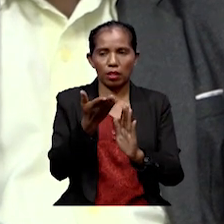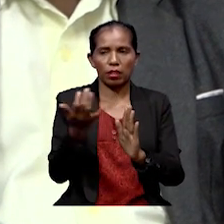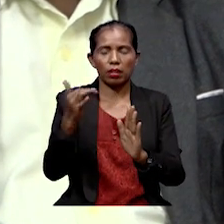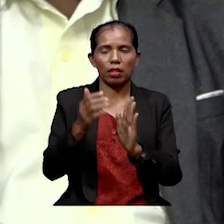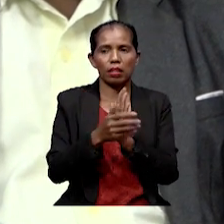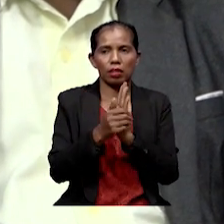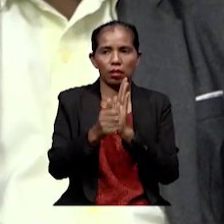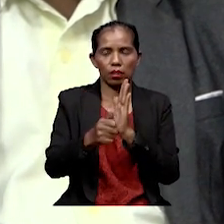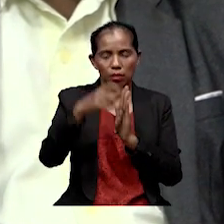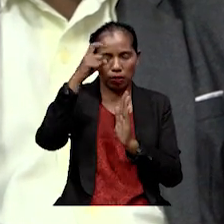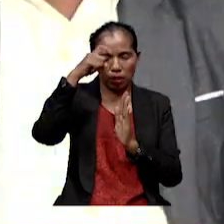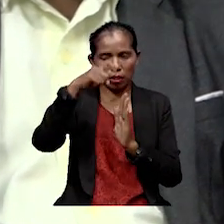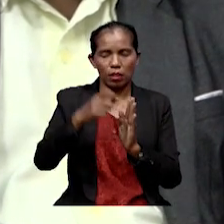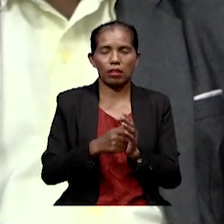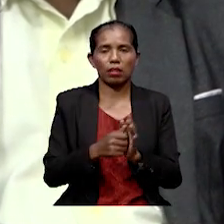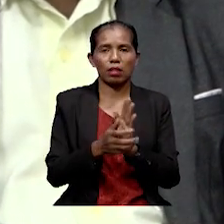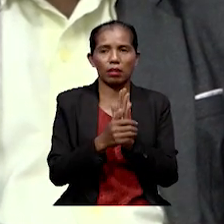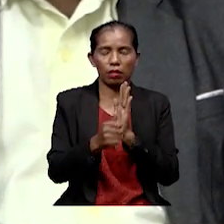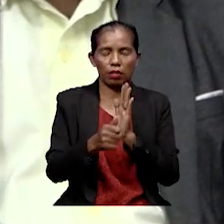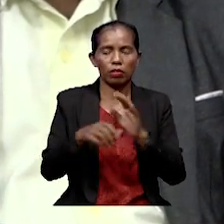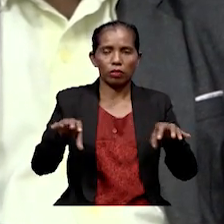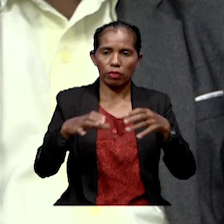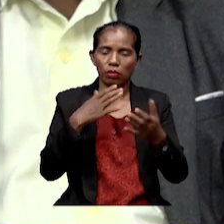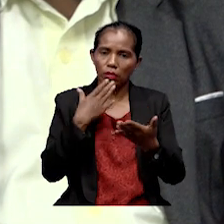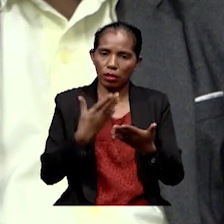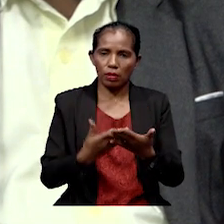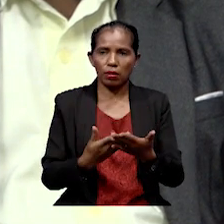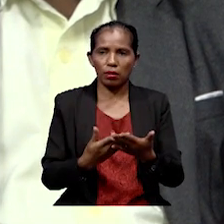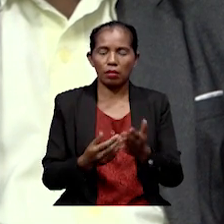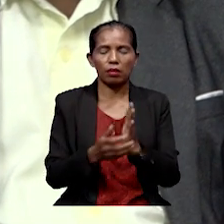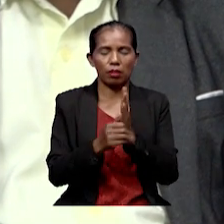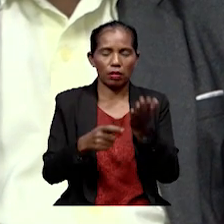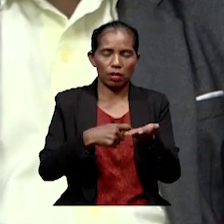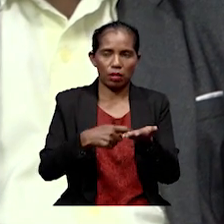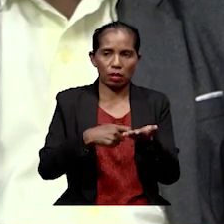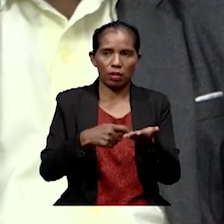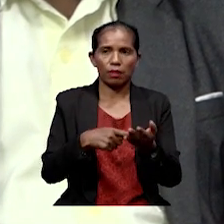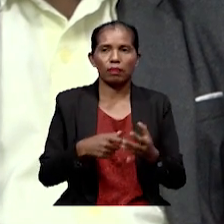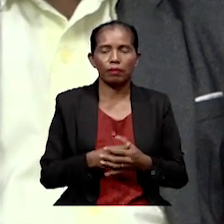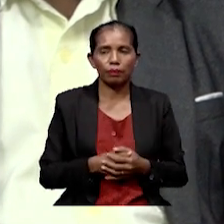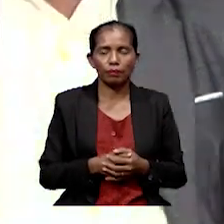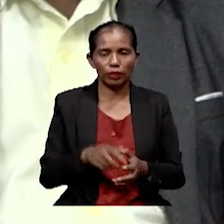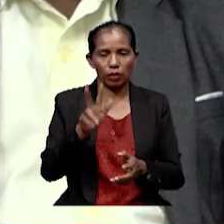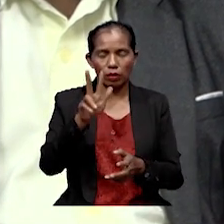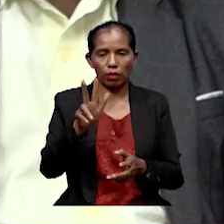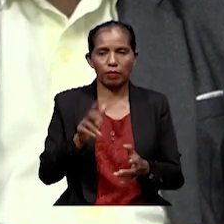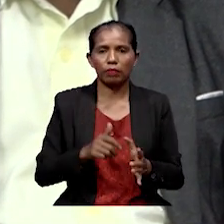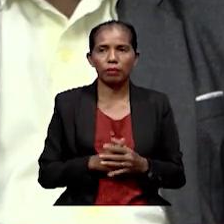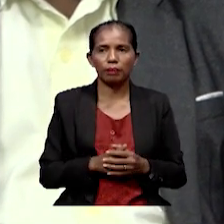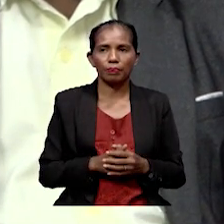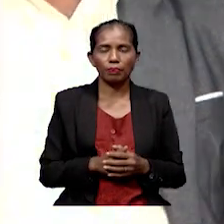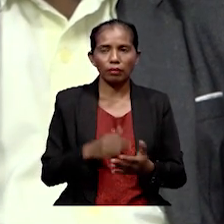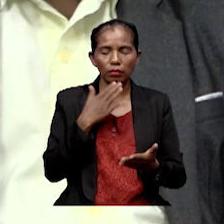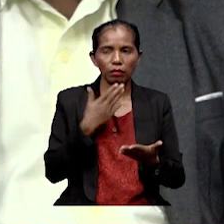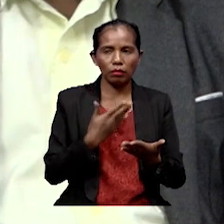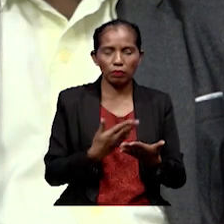capacidade intelectual, capacidade profissional ou capacidade técnica. Capacidade tolo, né? Ida profissional, né?